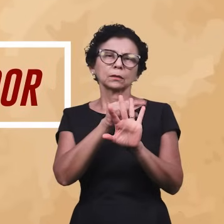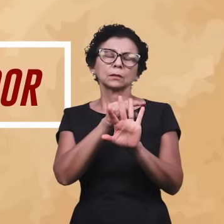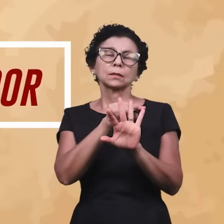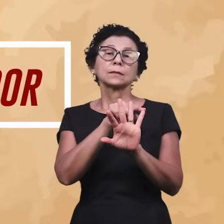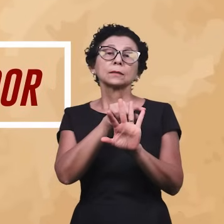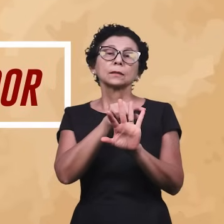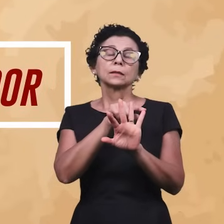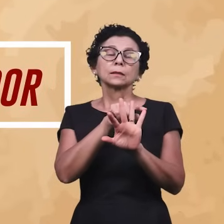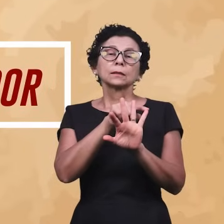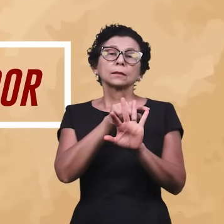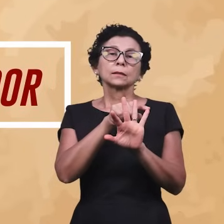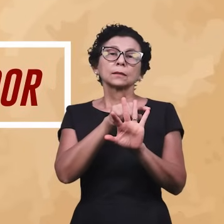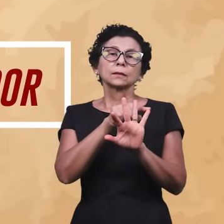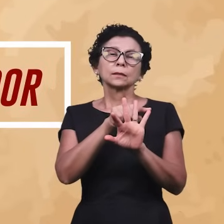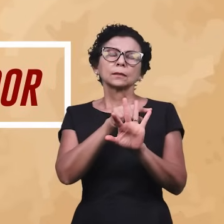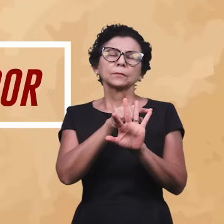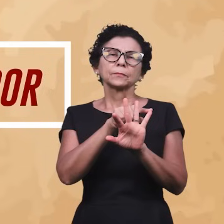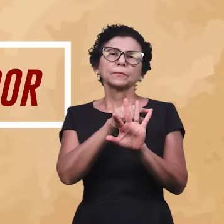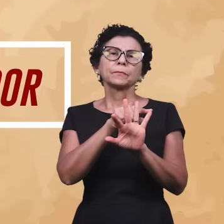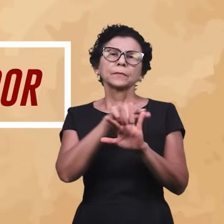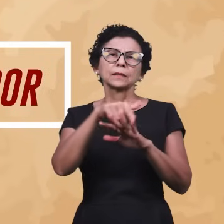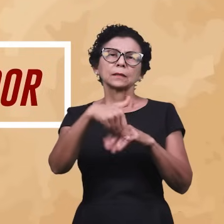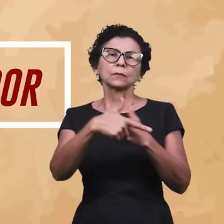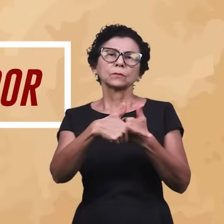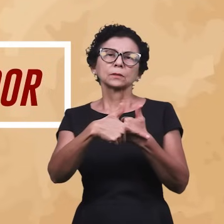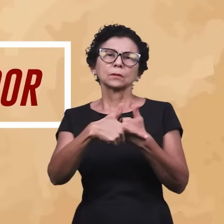Então seria o menor, dedo menor.